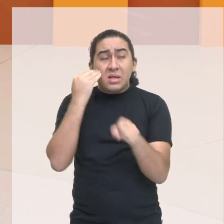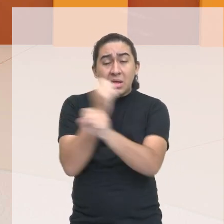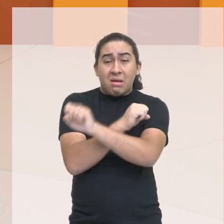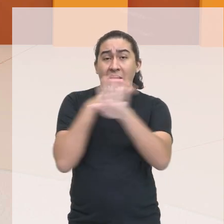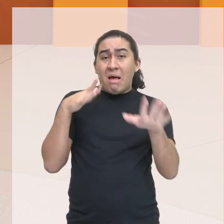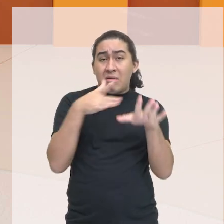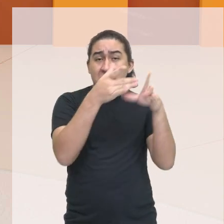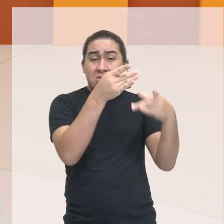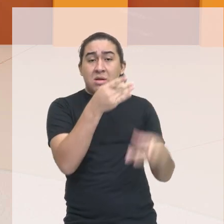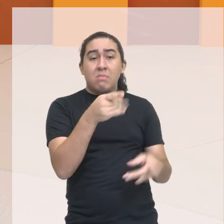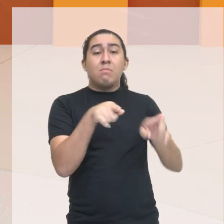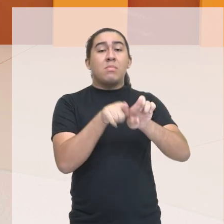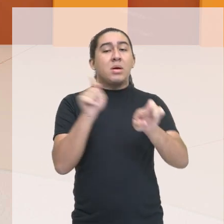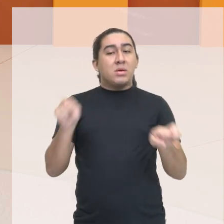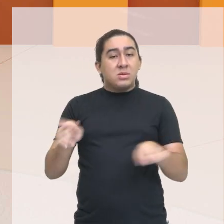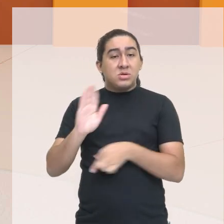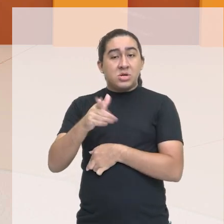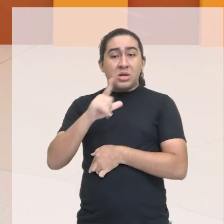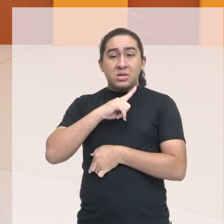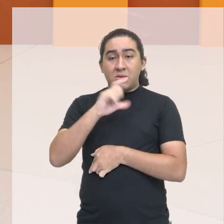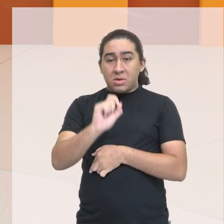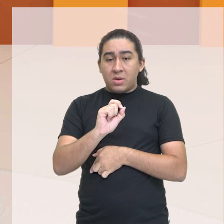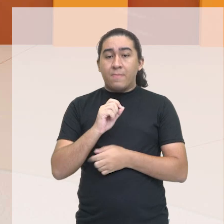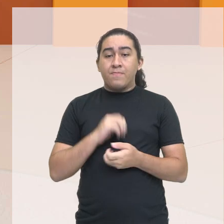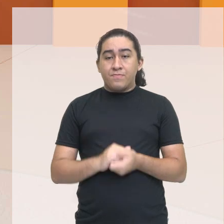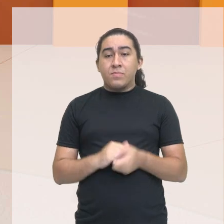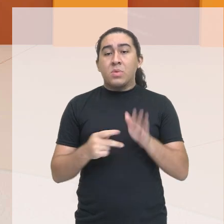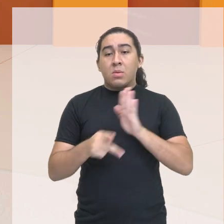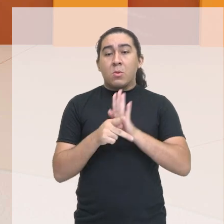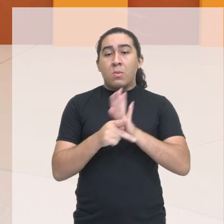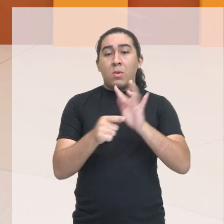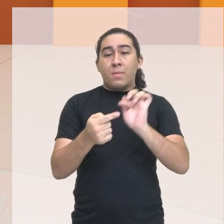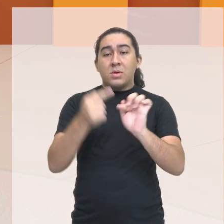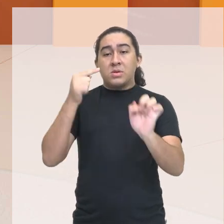já desenvolveu, né, à